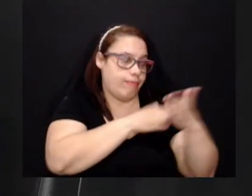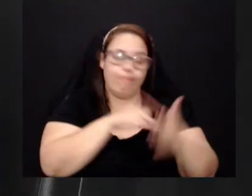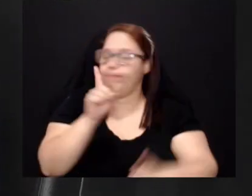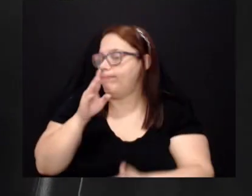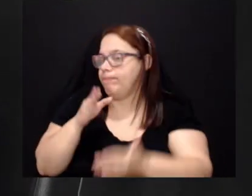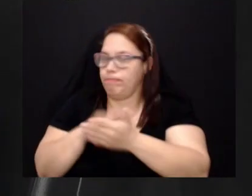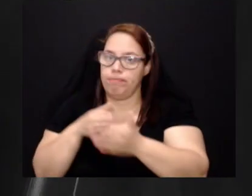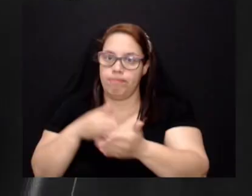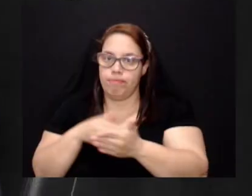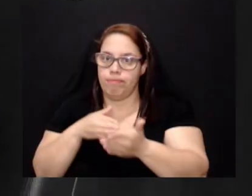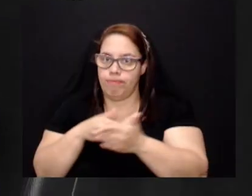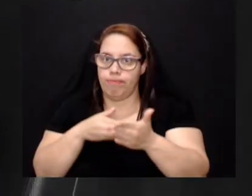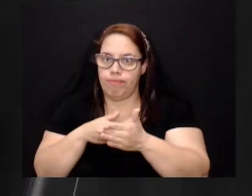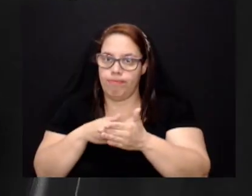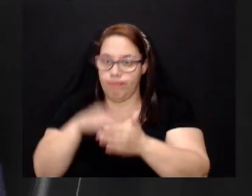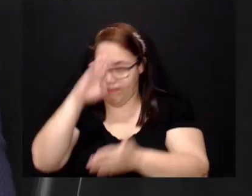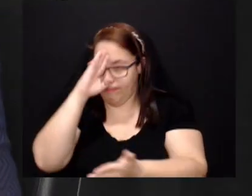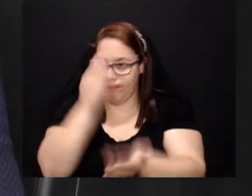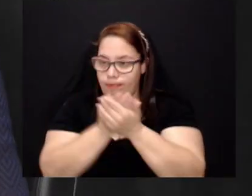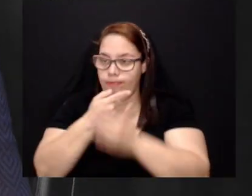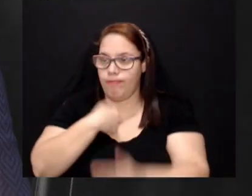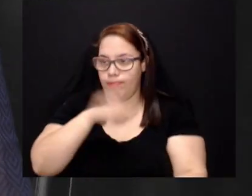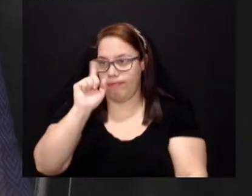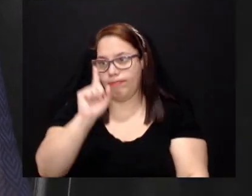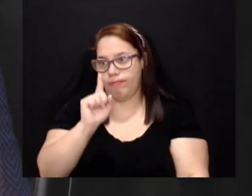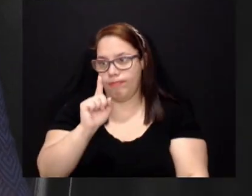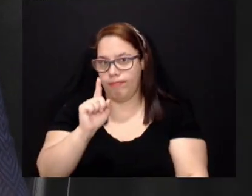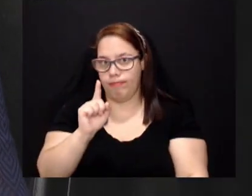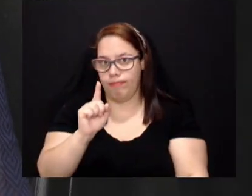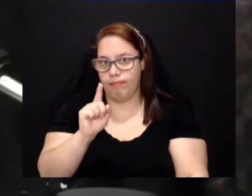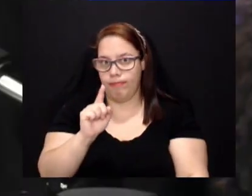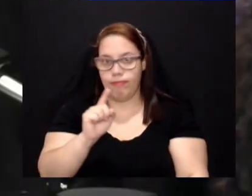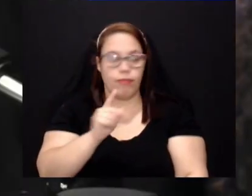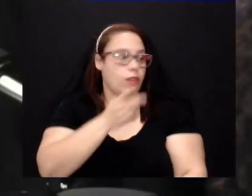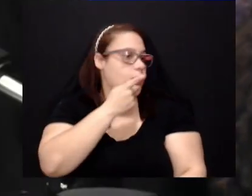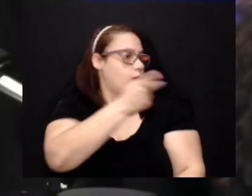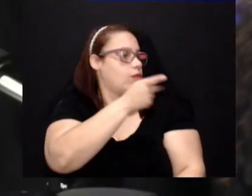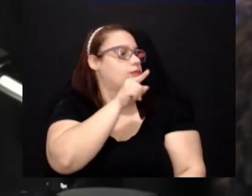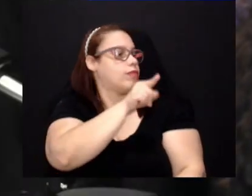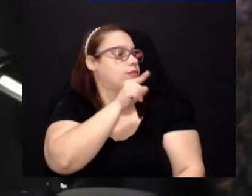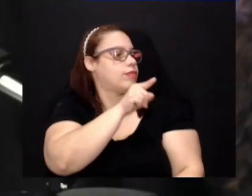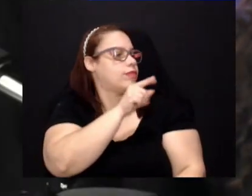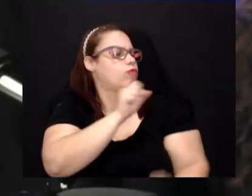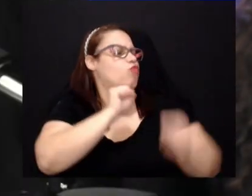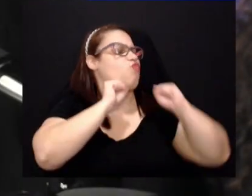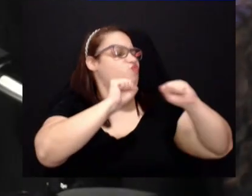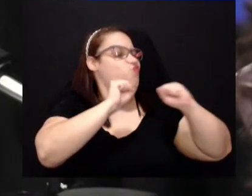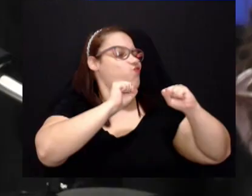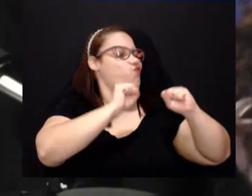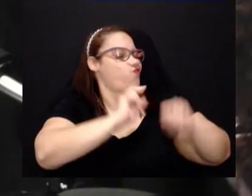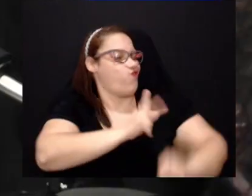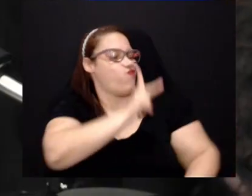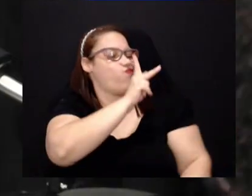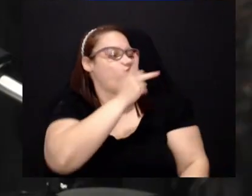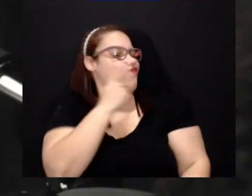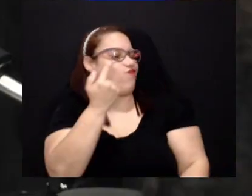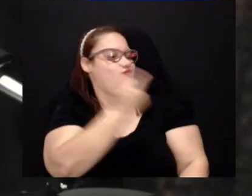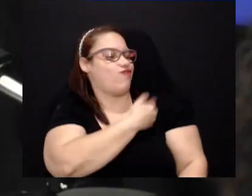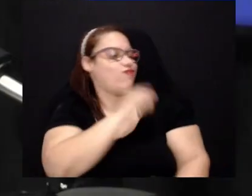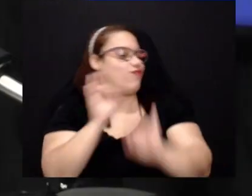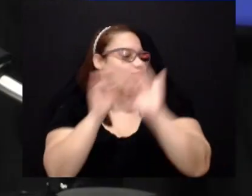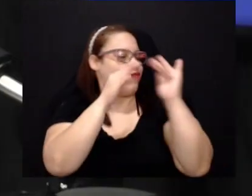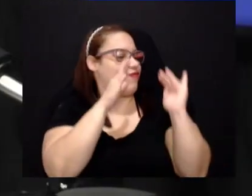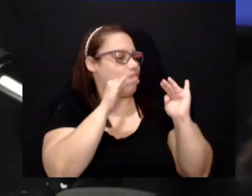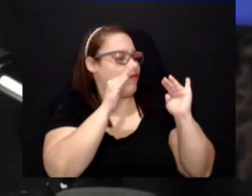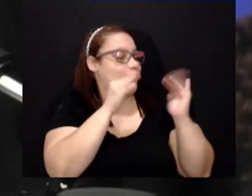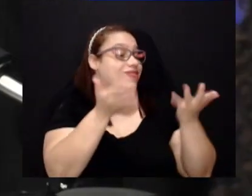si. Acreditar em si. Deixa uma mensagem aí potente, como você sempre faz, para os nossos